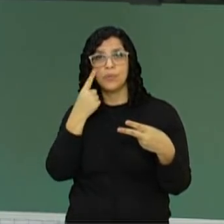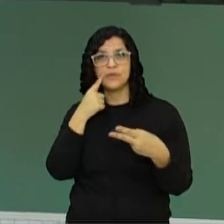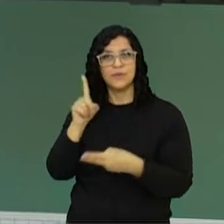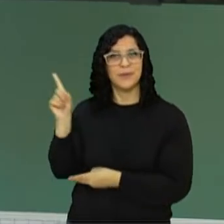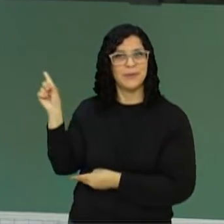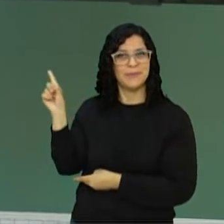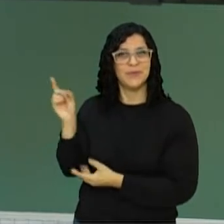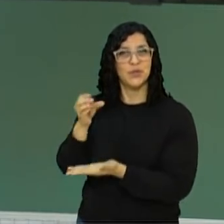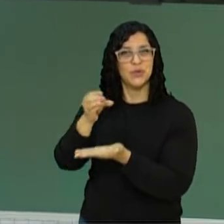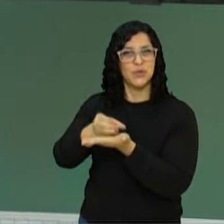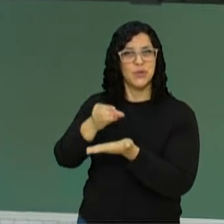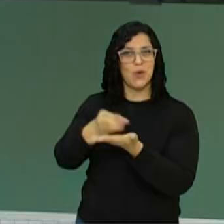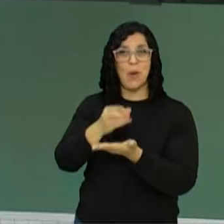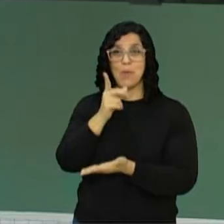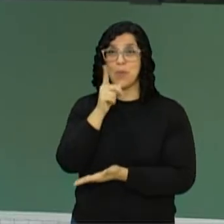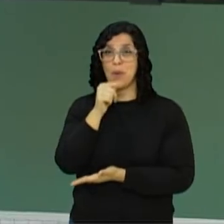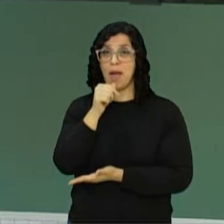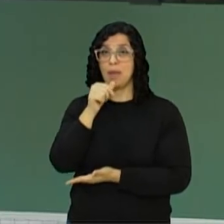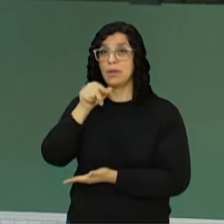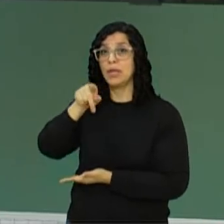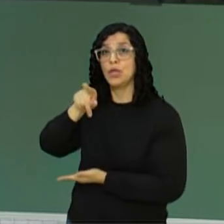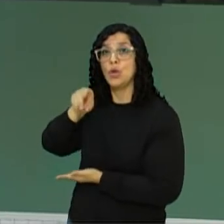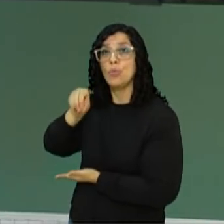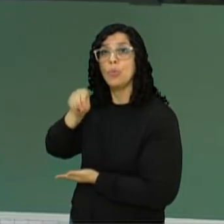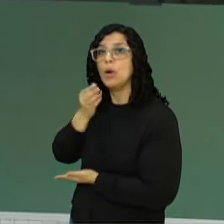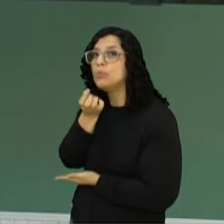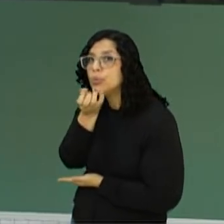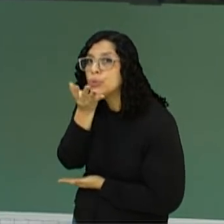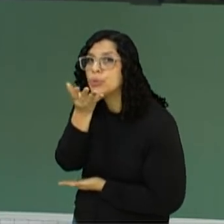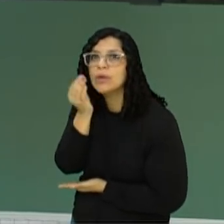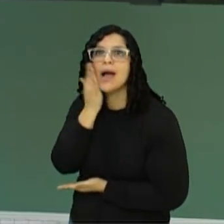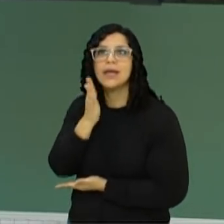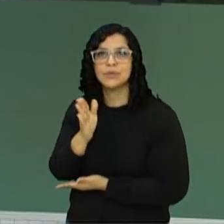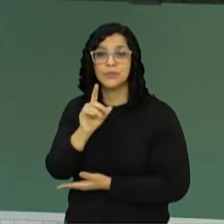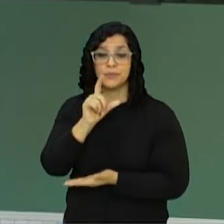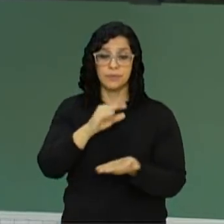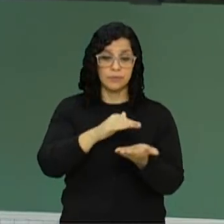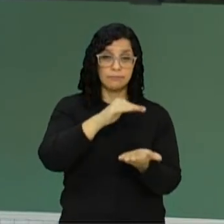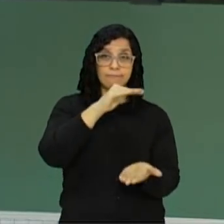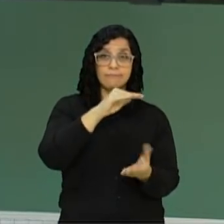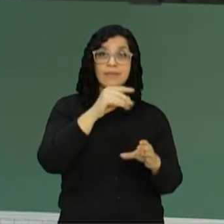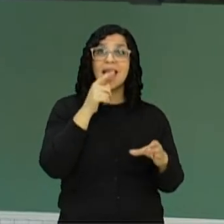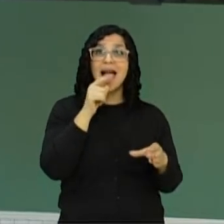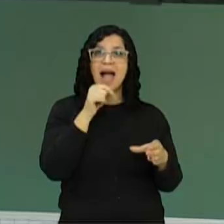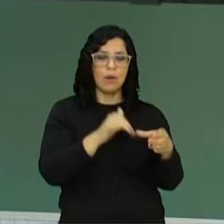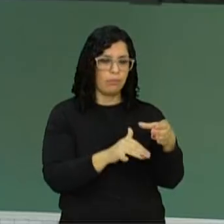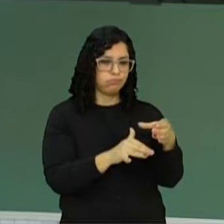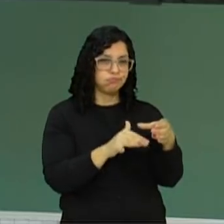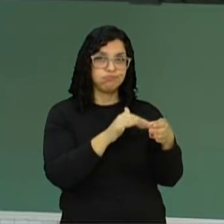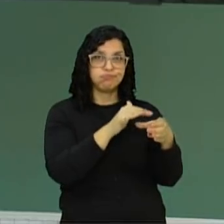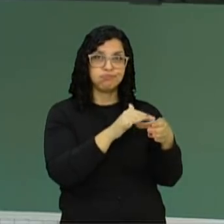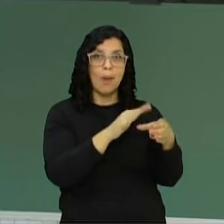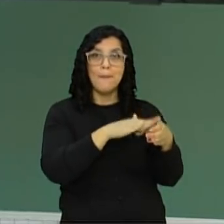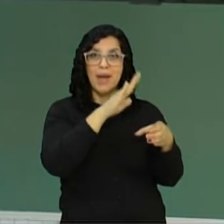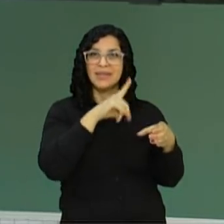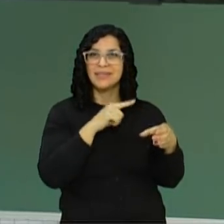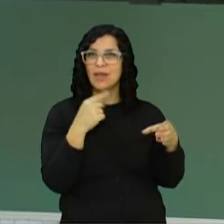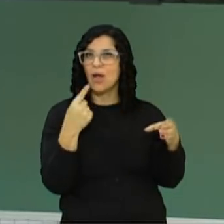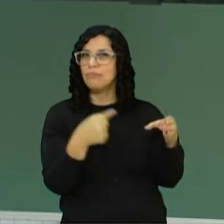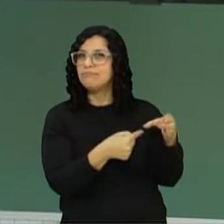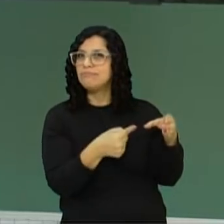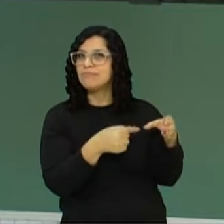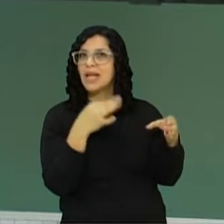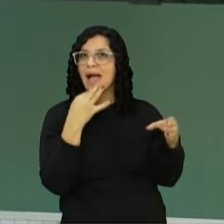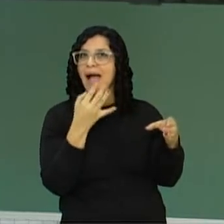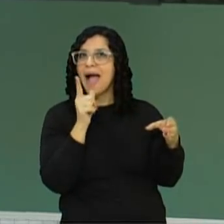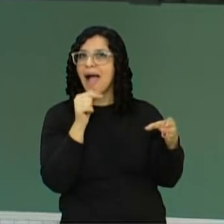exemplo do copo com água e o pozinho azul? A água está em maior quantidade. Observem na imagem.